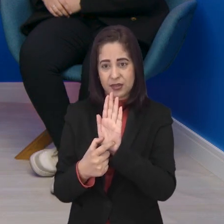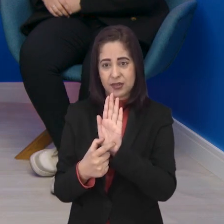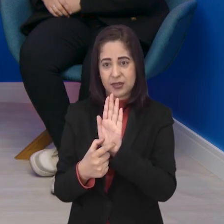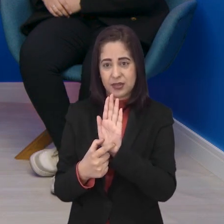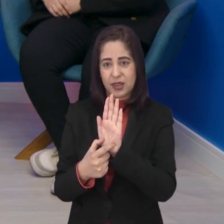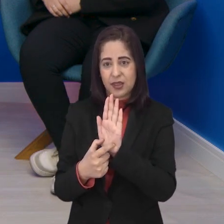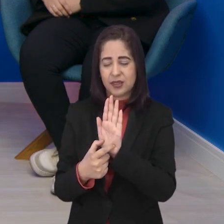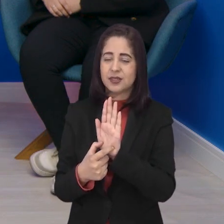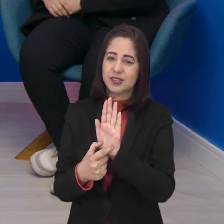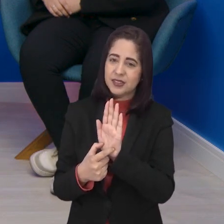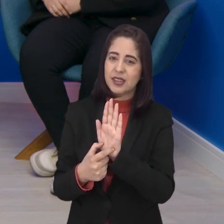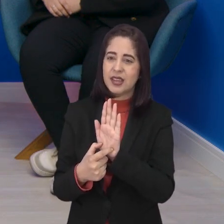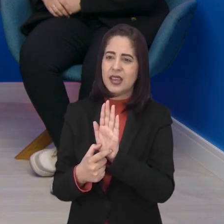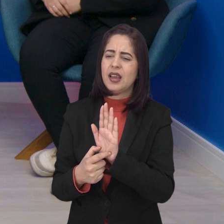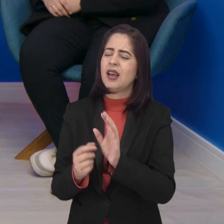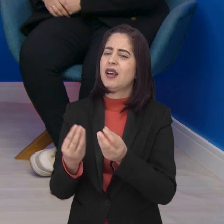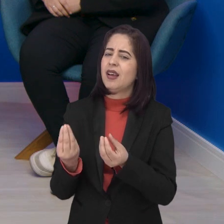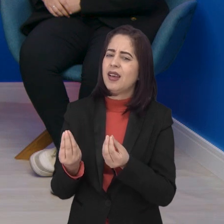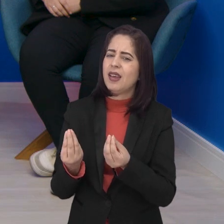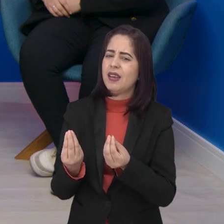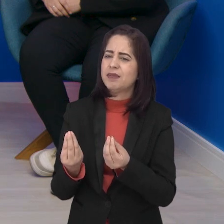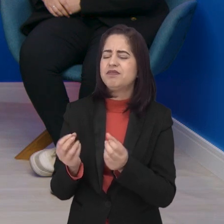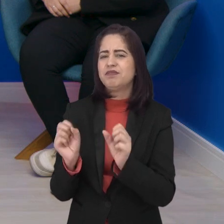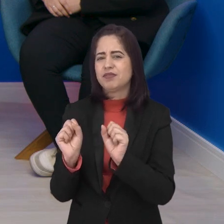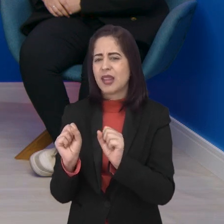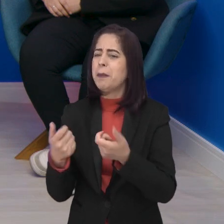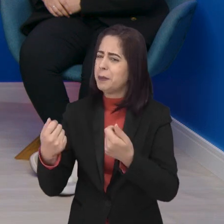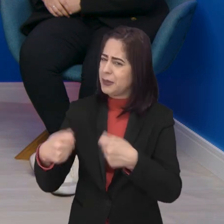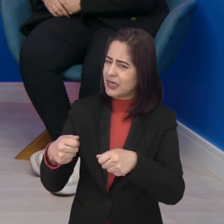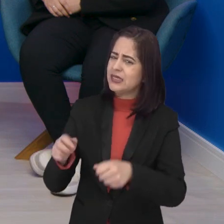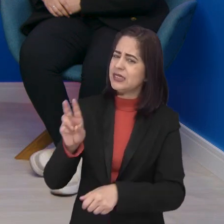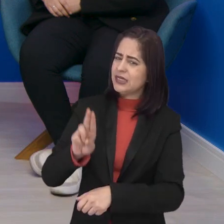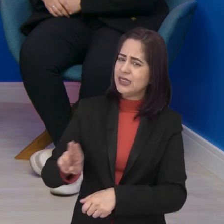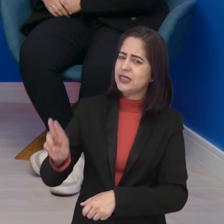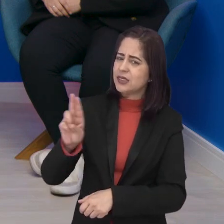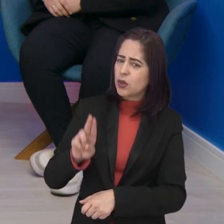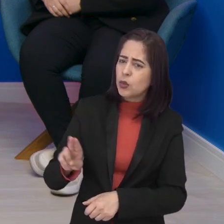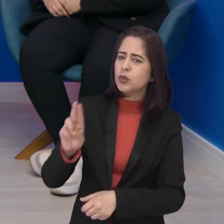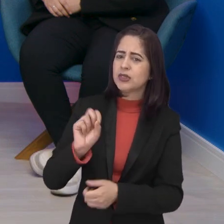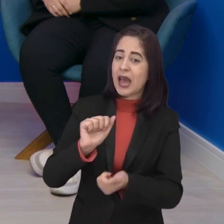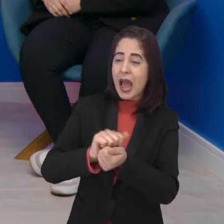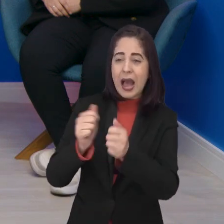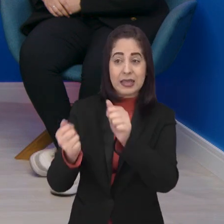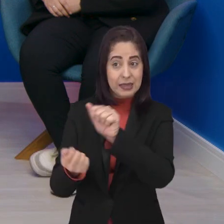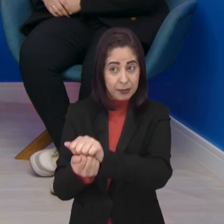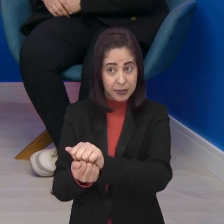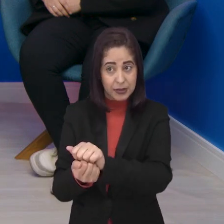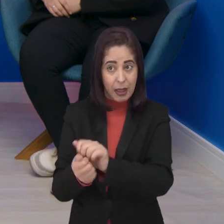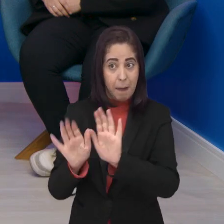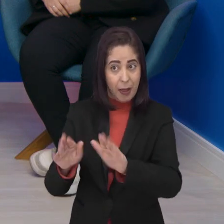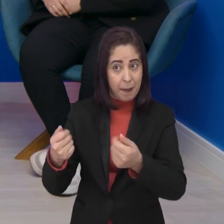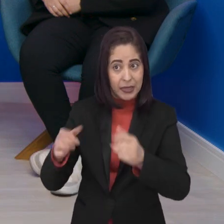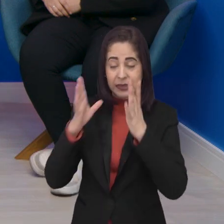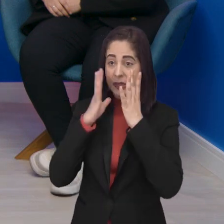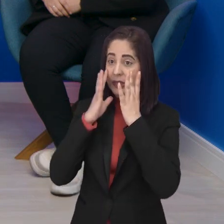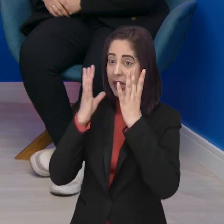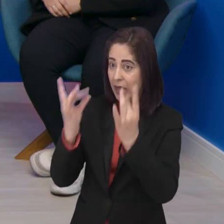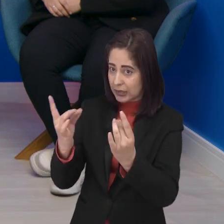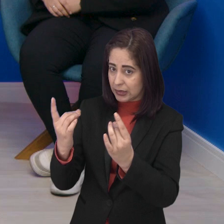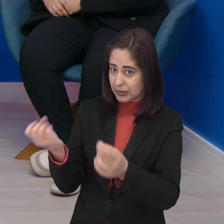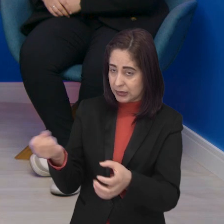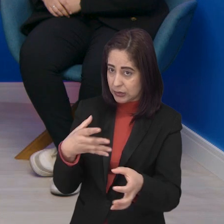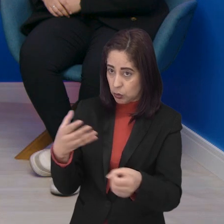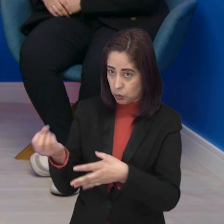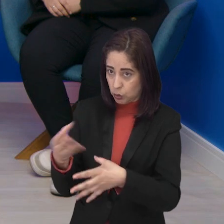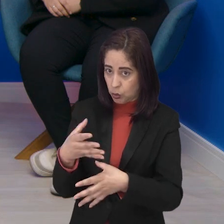geral, a gente pode interpretar ele como justamente uma necessidade de se manter atento a tudo que aparece de